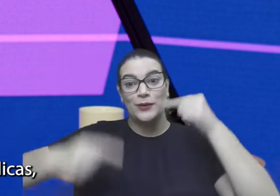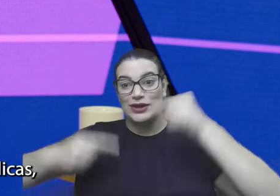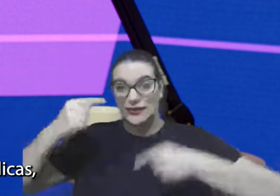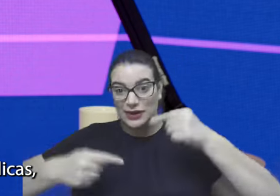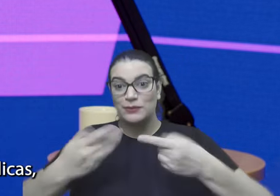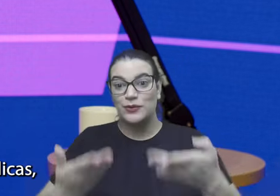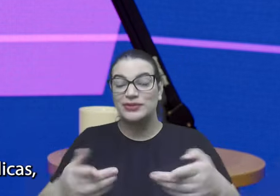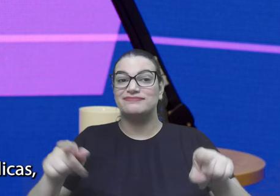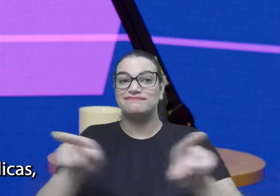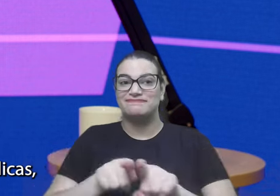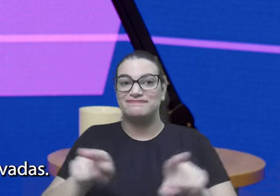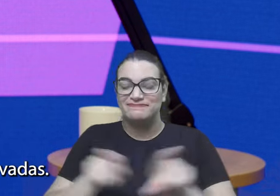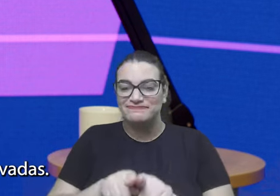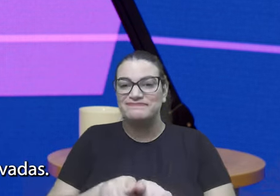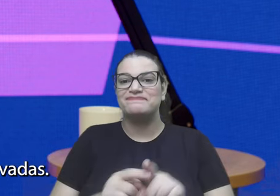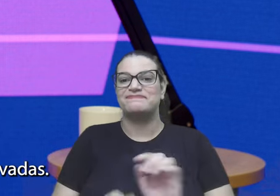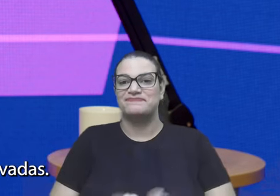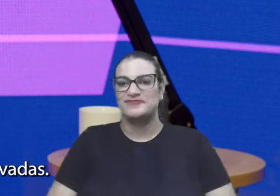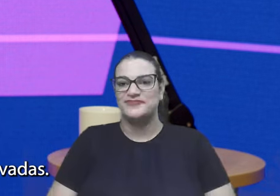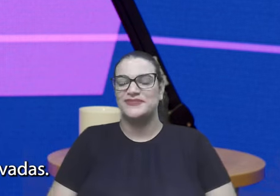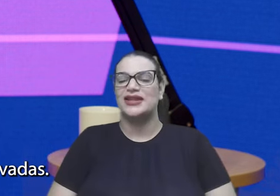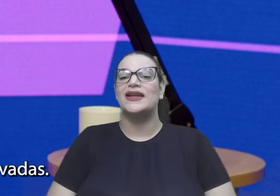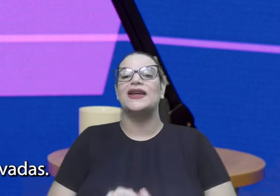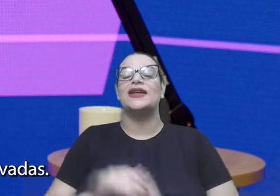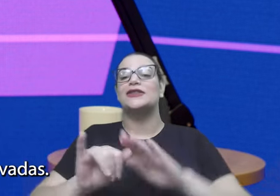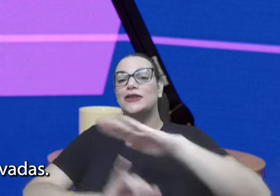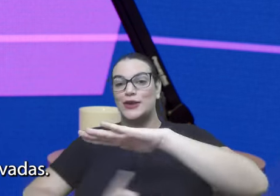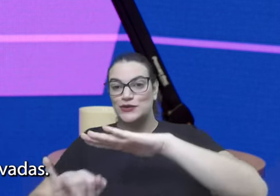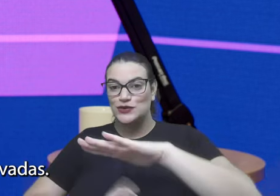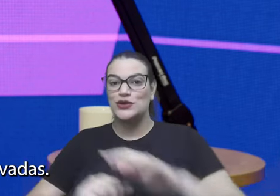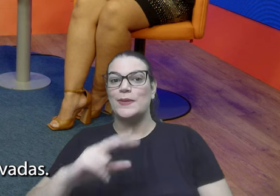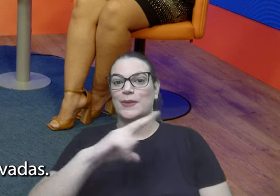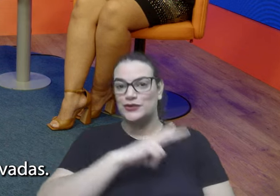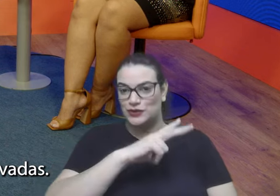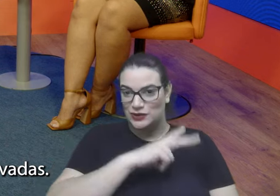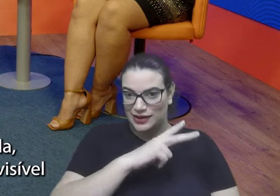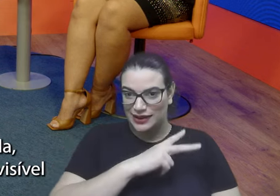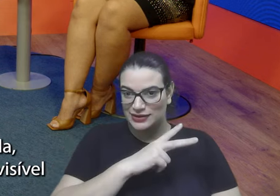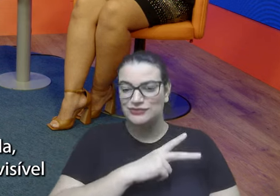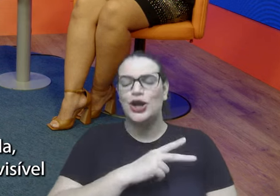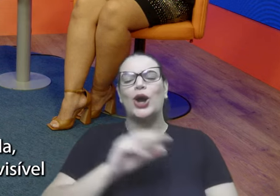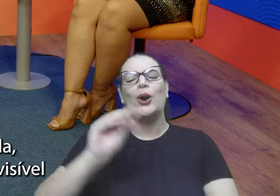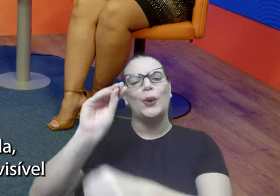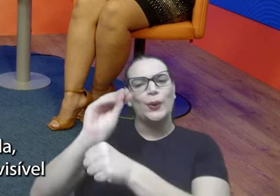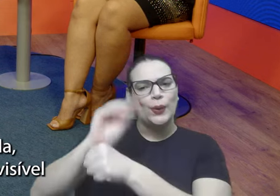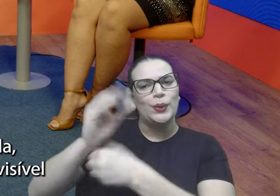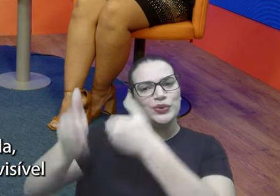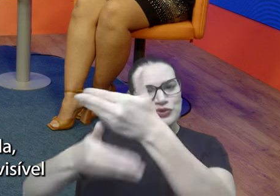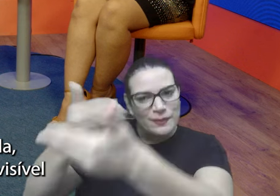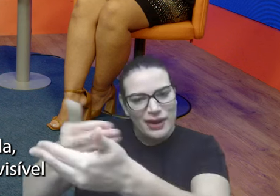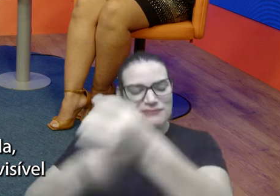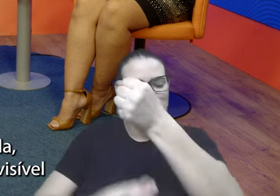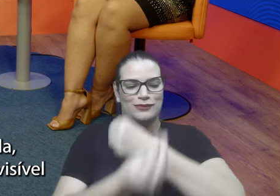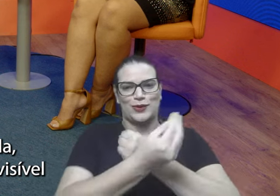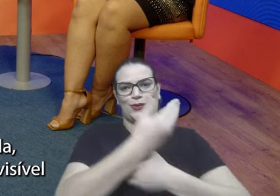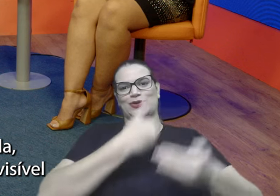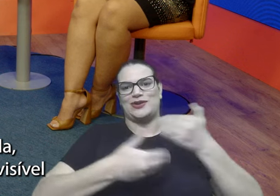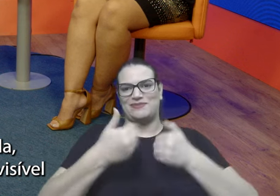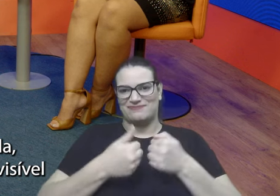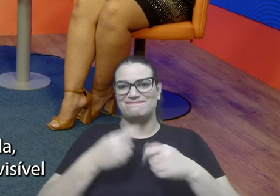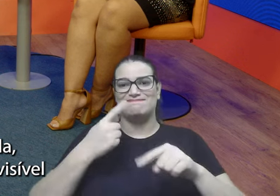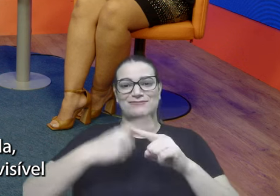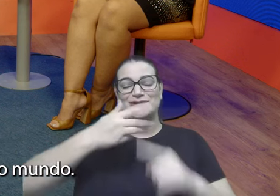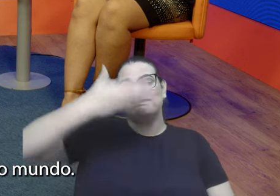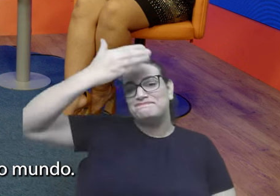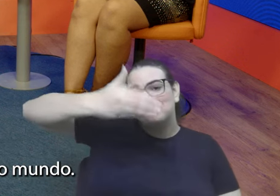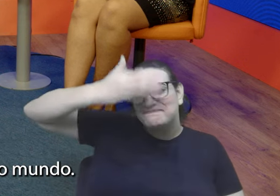políticas públicas a gente fala né das instituições privadas cuidem bem de quem cuida porque a gente falou aqui n